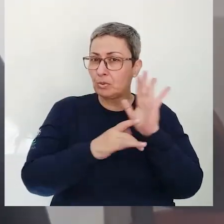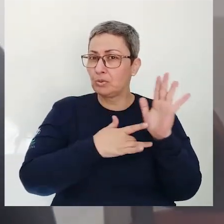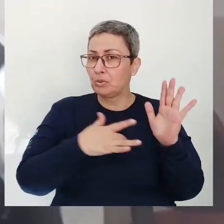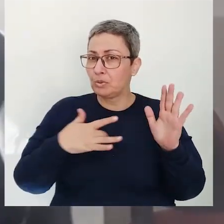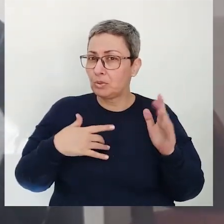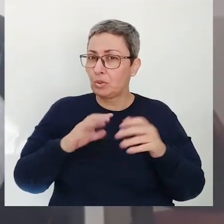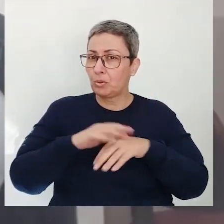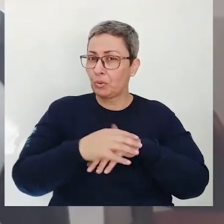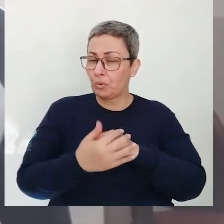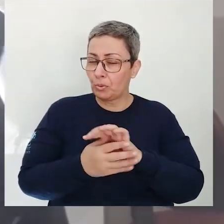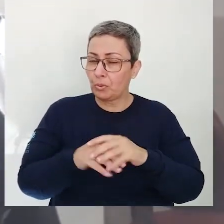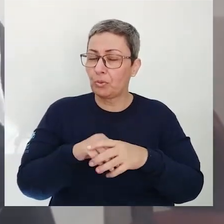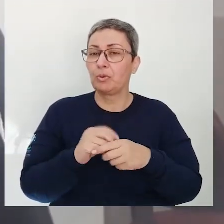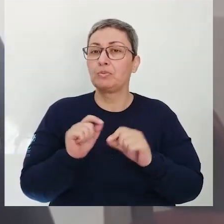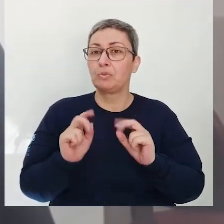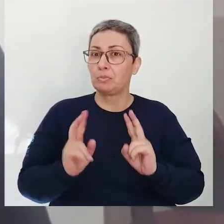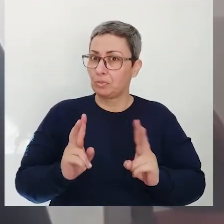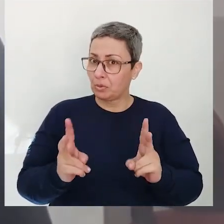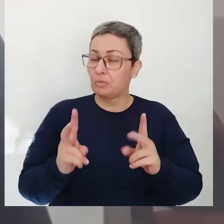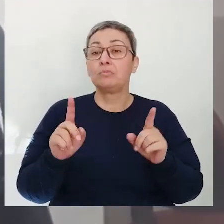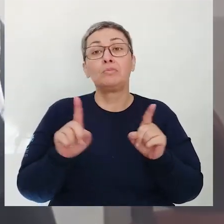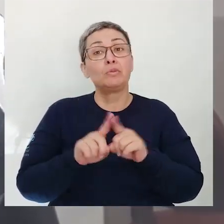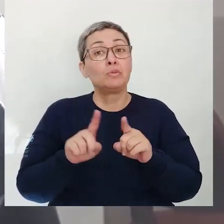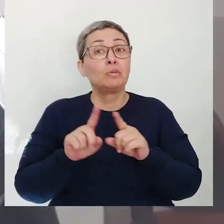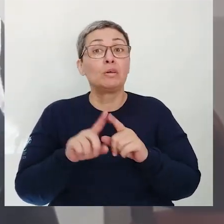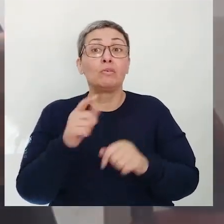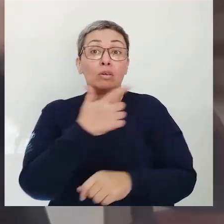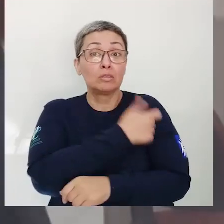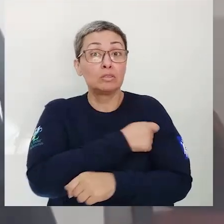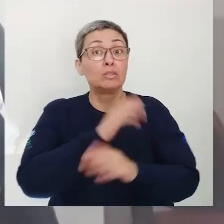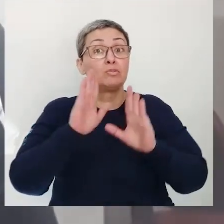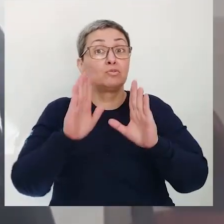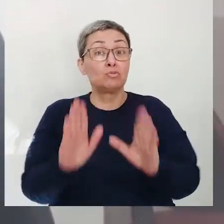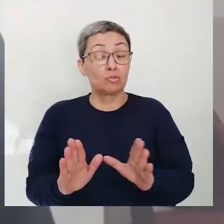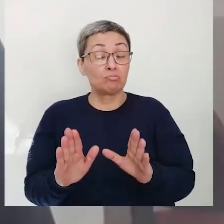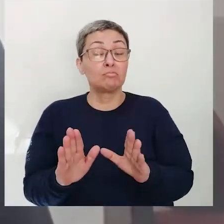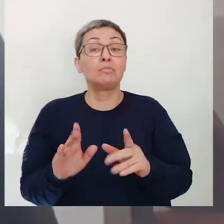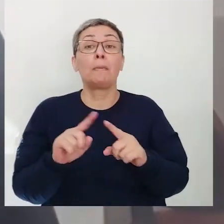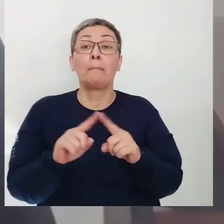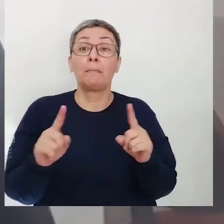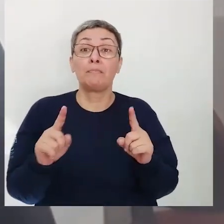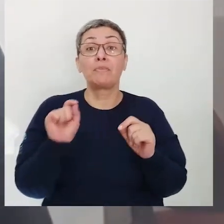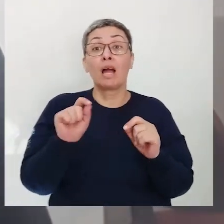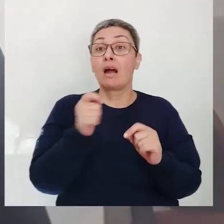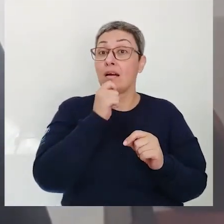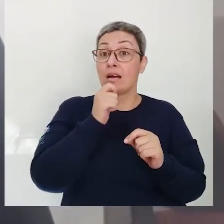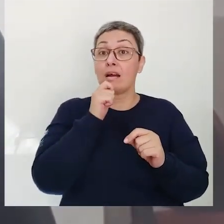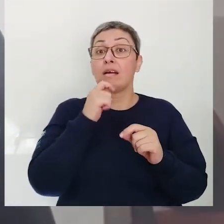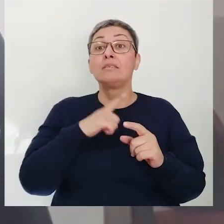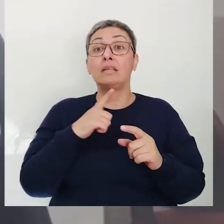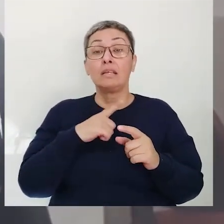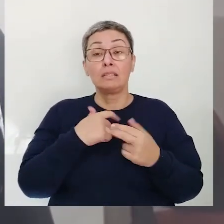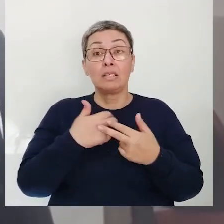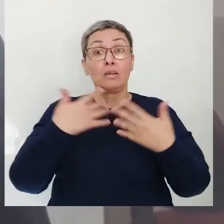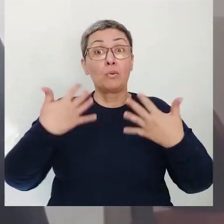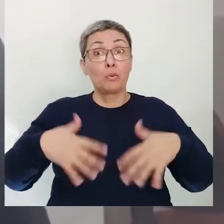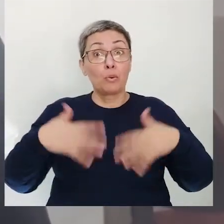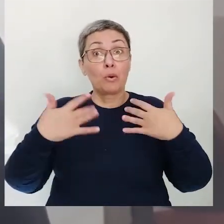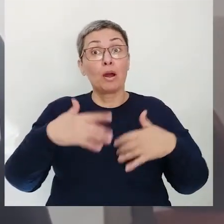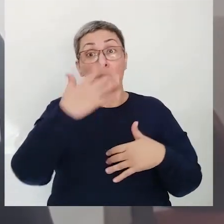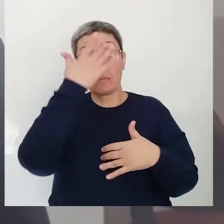protocolos de higiene, né? Mesmo com a vacina, né? Pois ainda nós temos